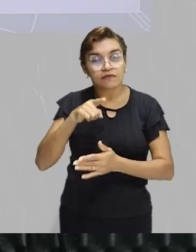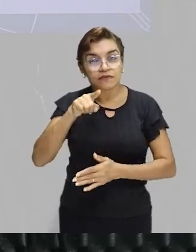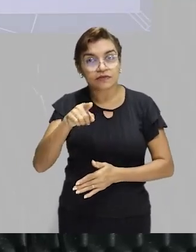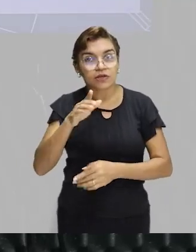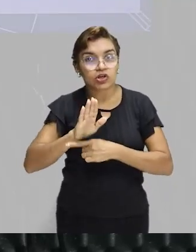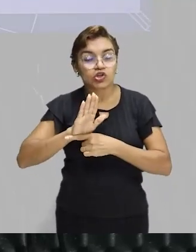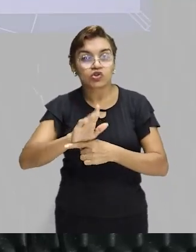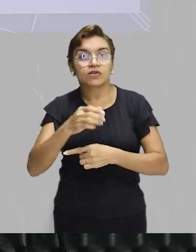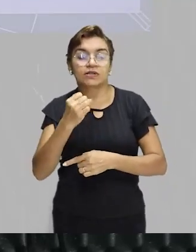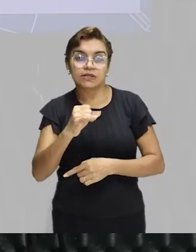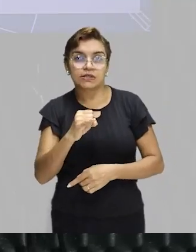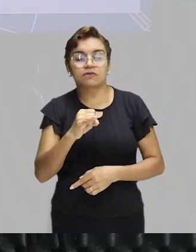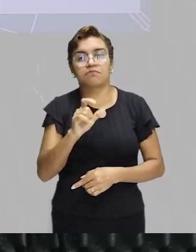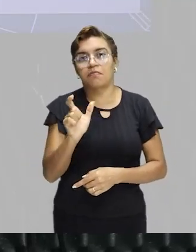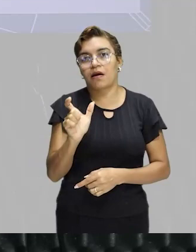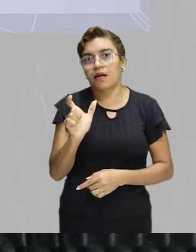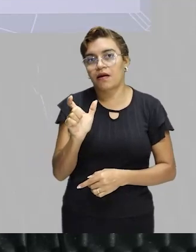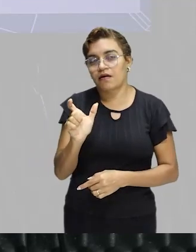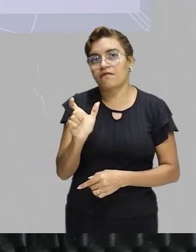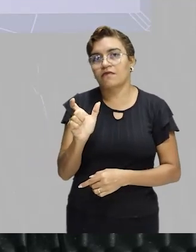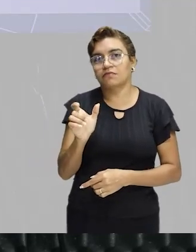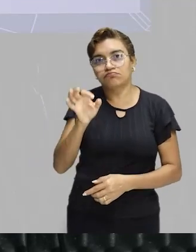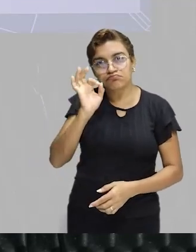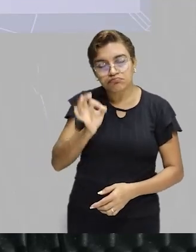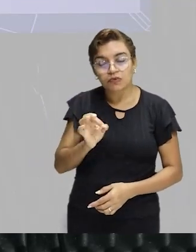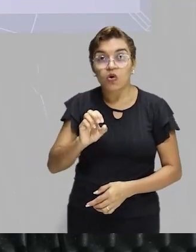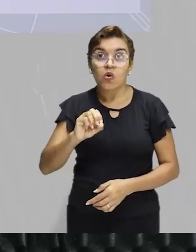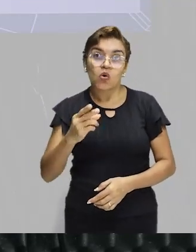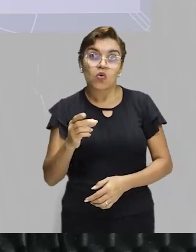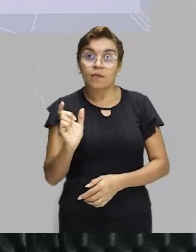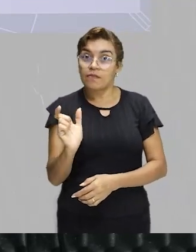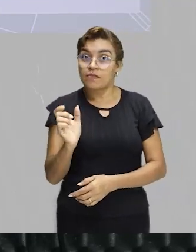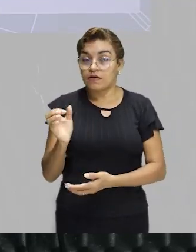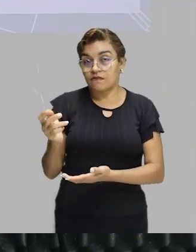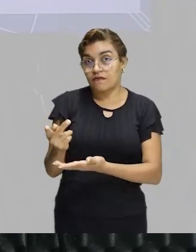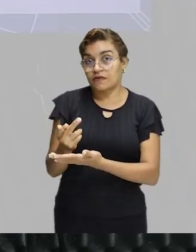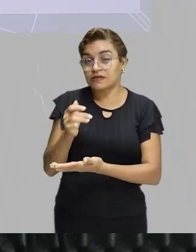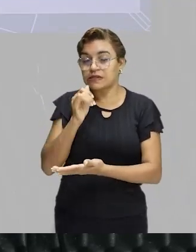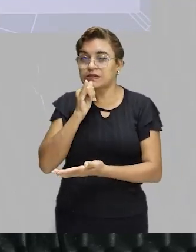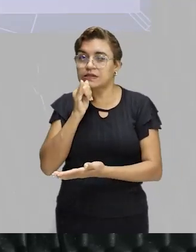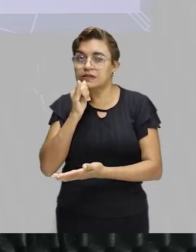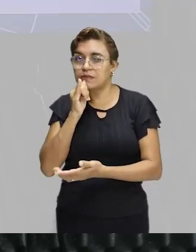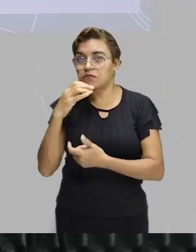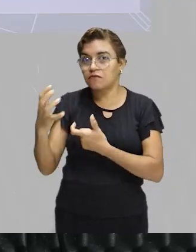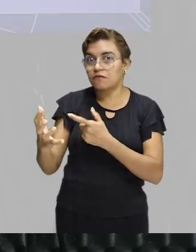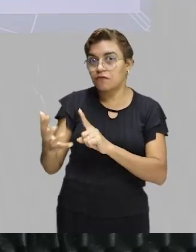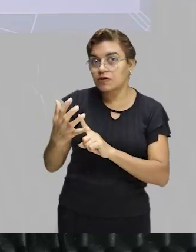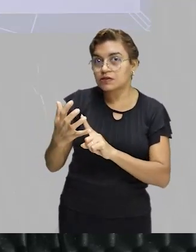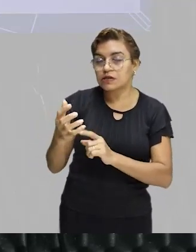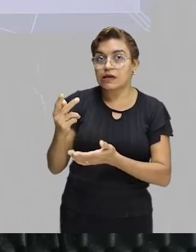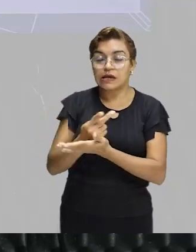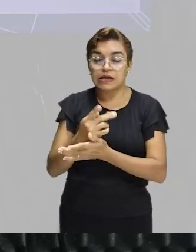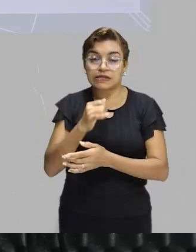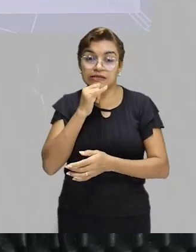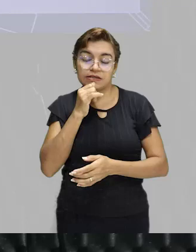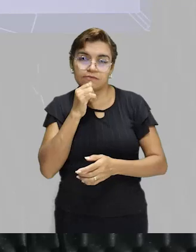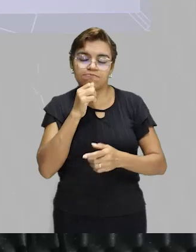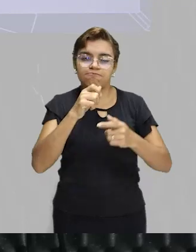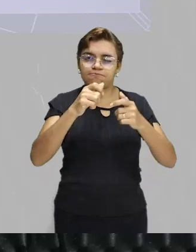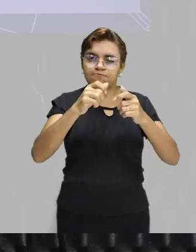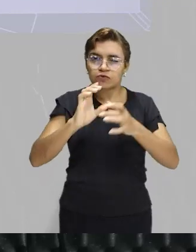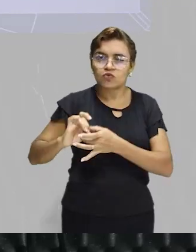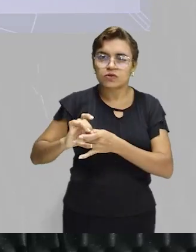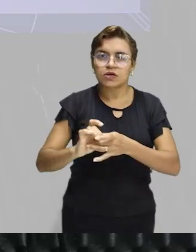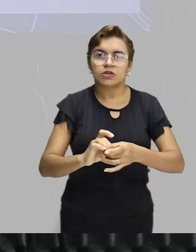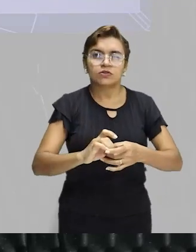tem cognato, se tem um falso cognato. Além disso, o contexto. Se você analisa o texto e aquilo não está encaixando, o sentido